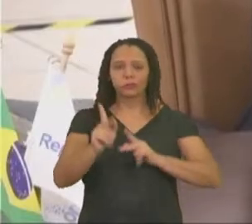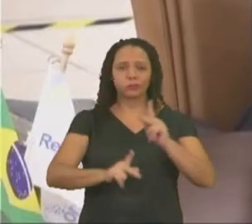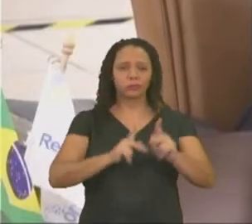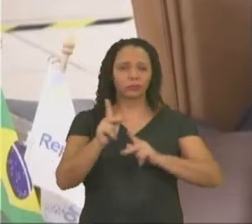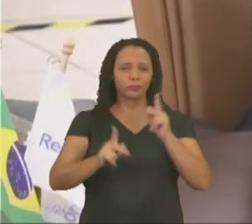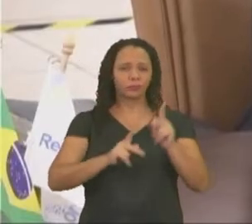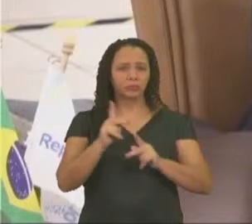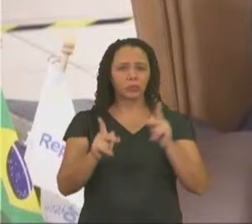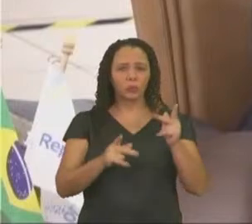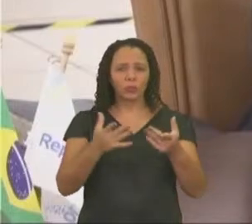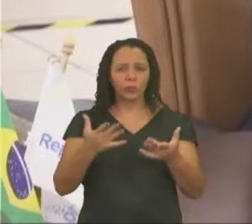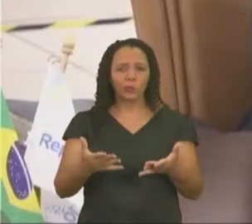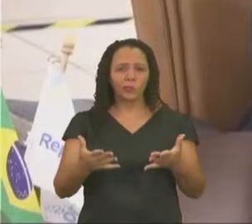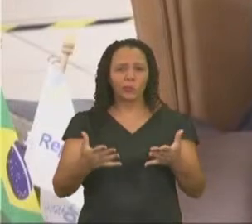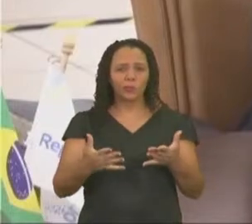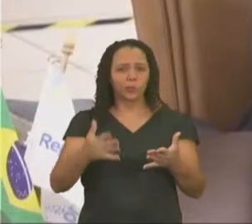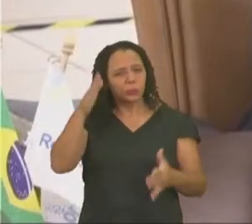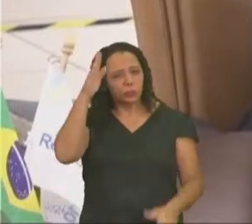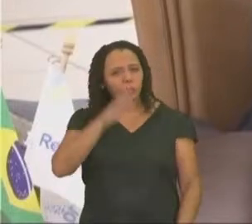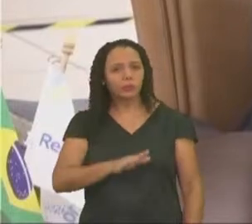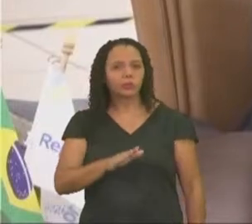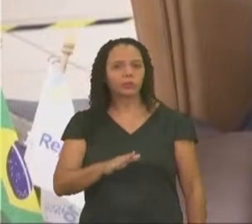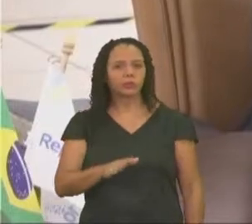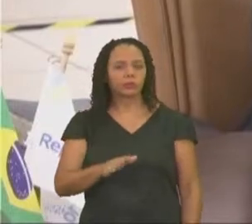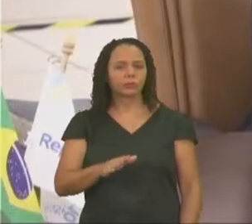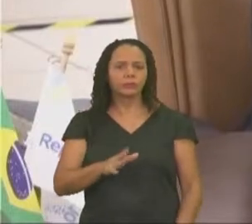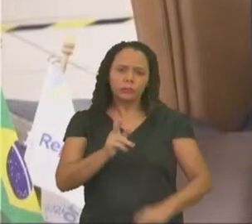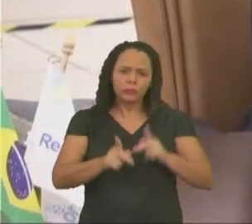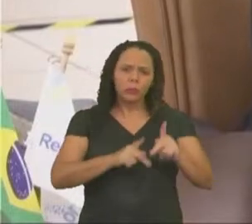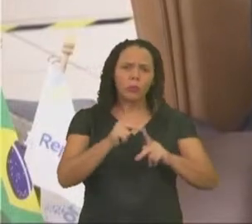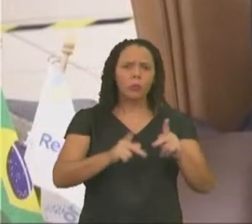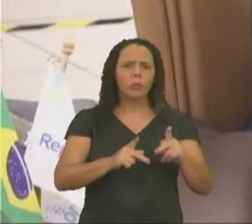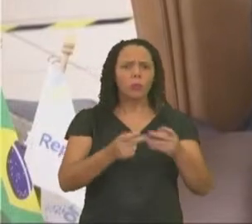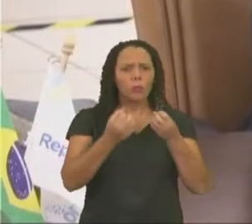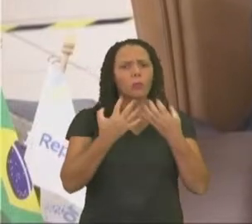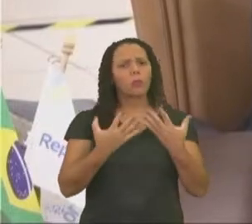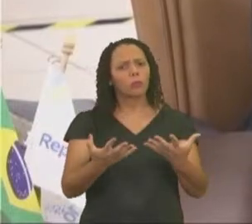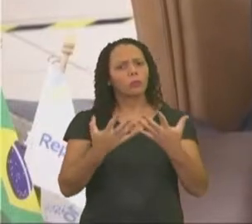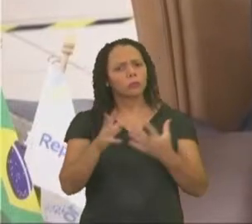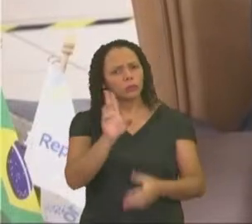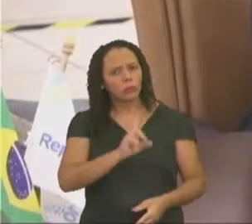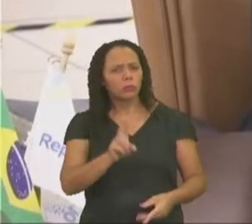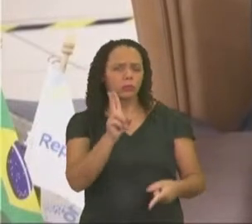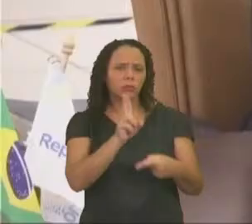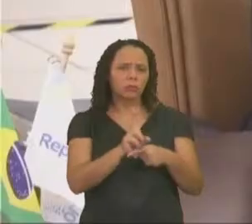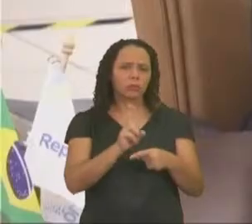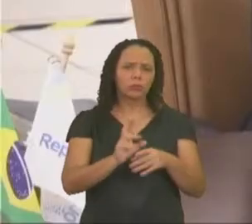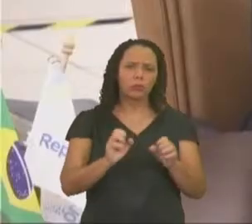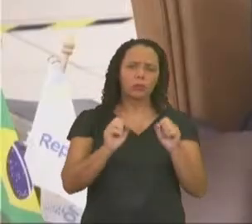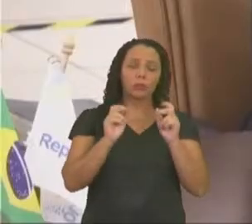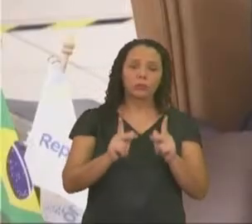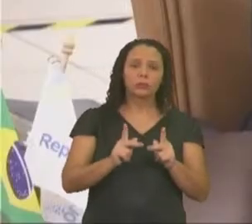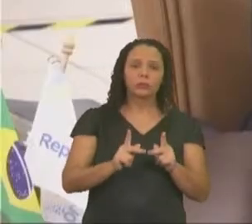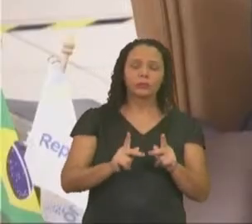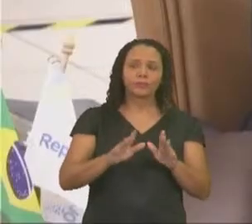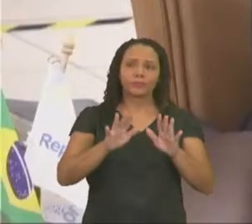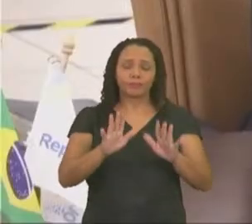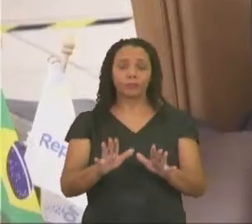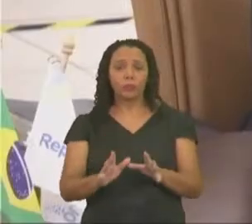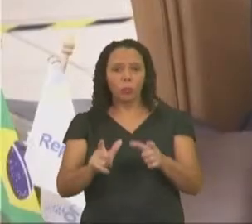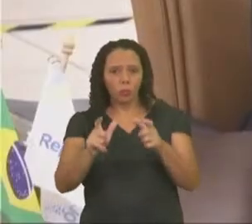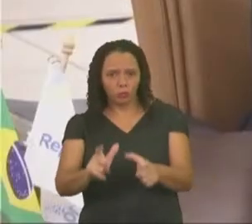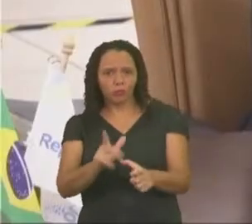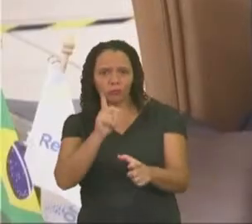Os vândalos, vamos dizer assim, né? Porque a população mesmo, eles querem utilizar essa área, não quebrar. Igual, o bebedouro lá está todo